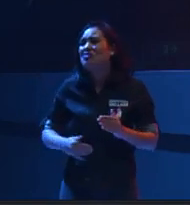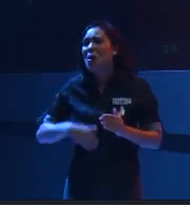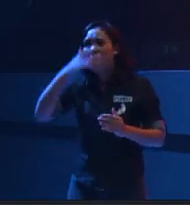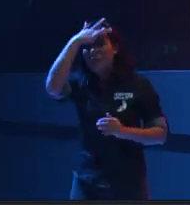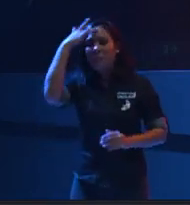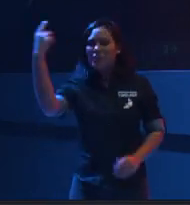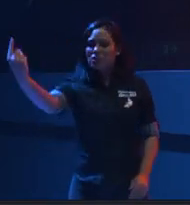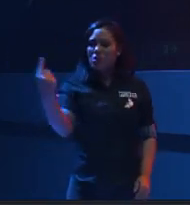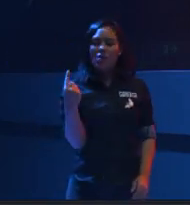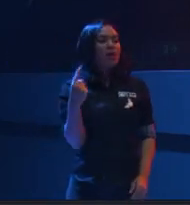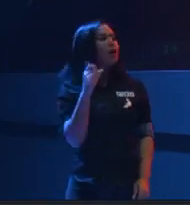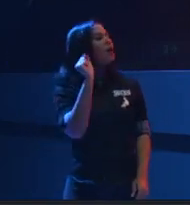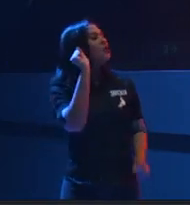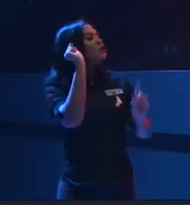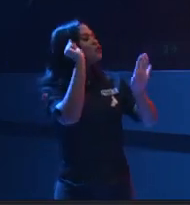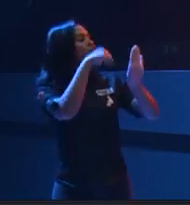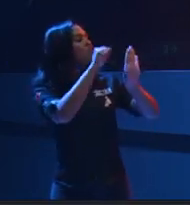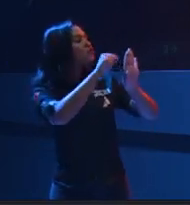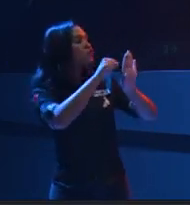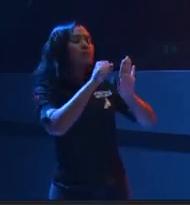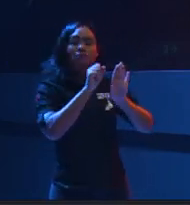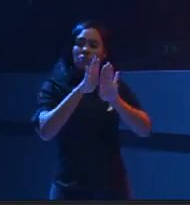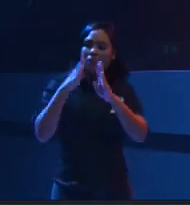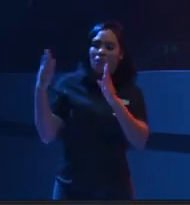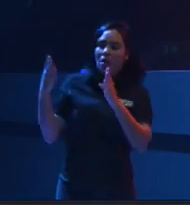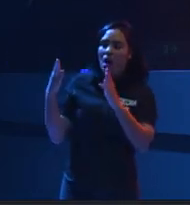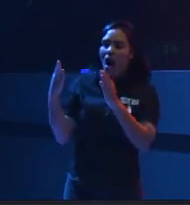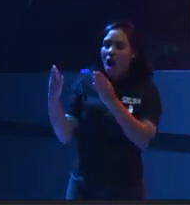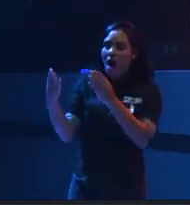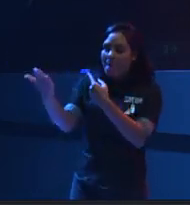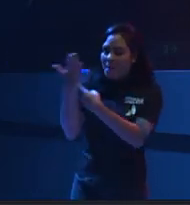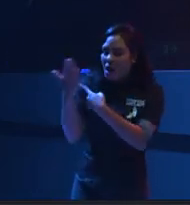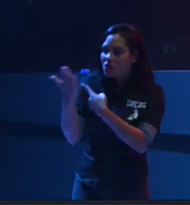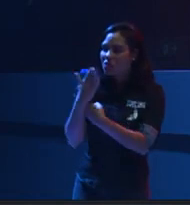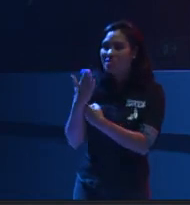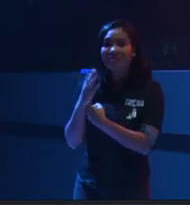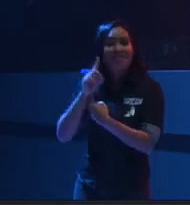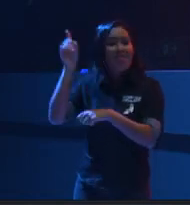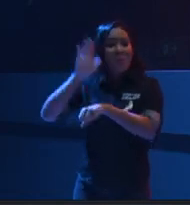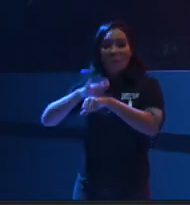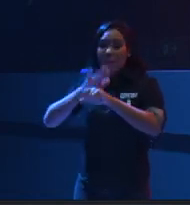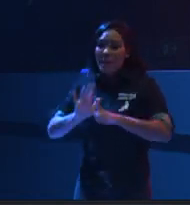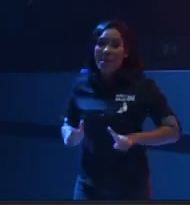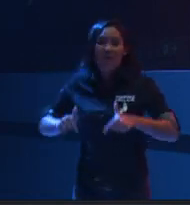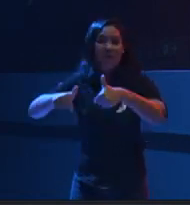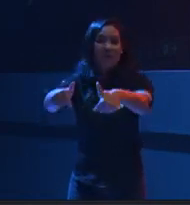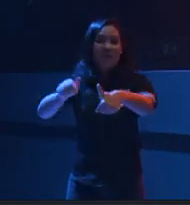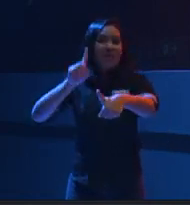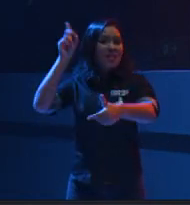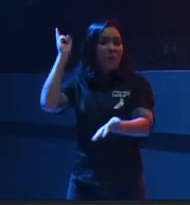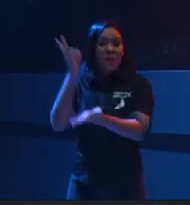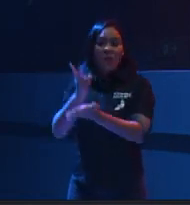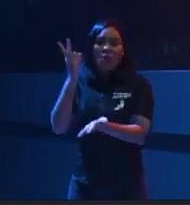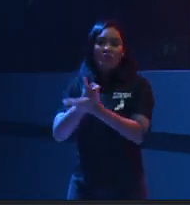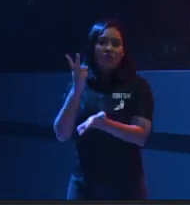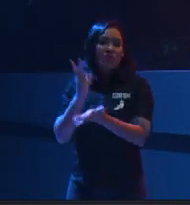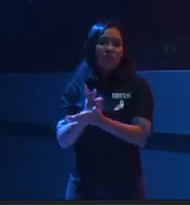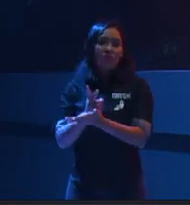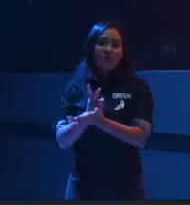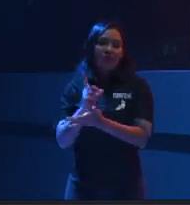foi resolvido Olá meus continua sendo Deus é mas nós temos